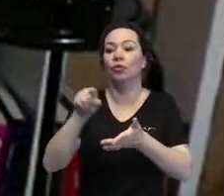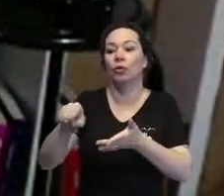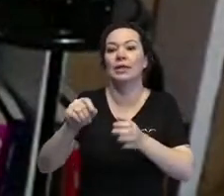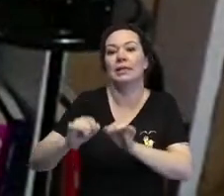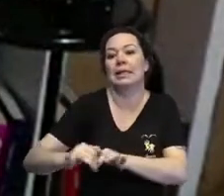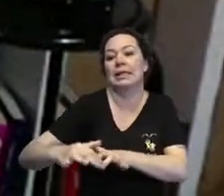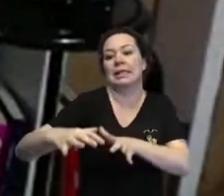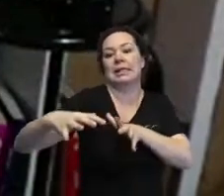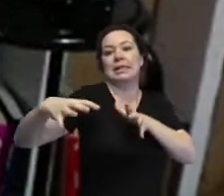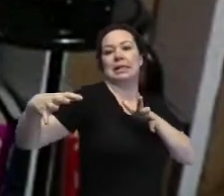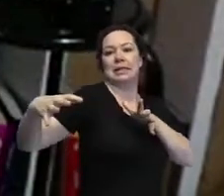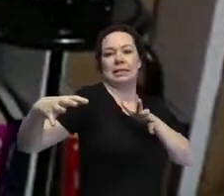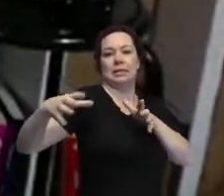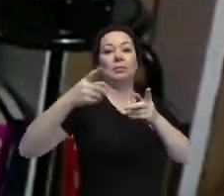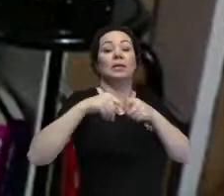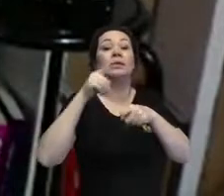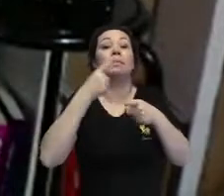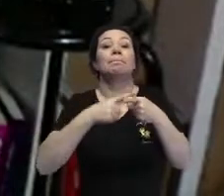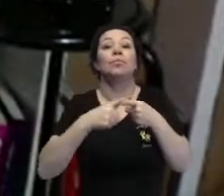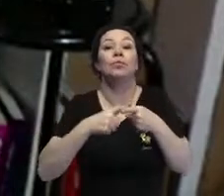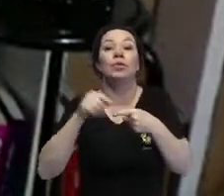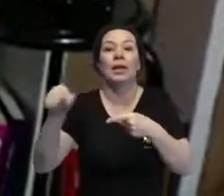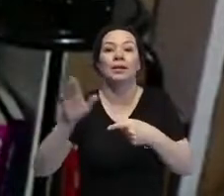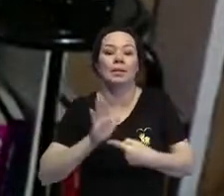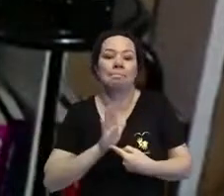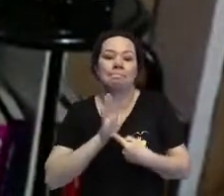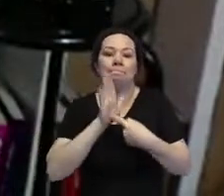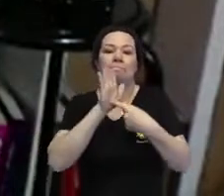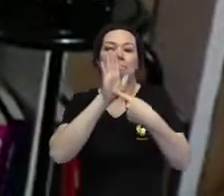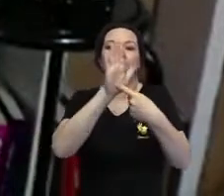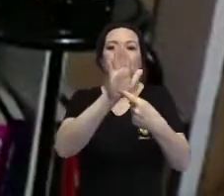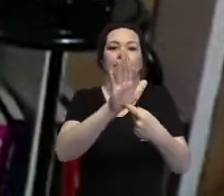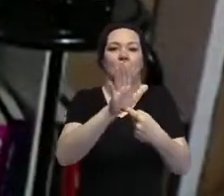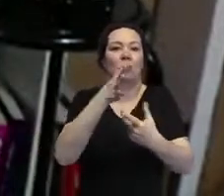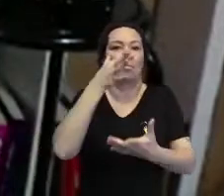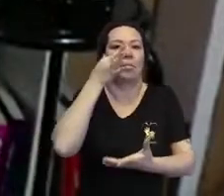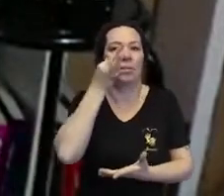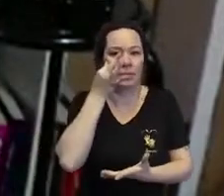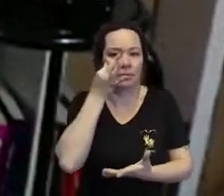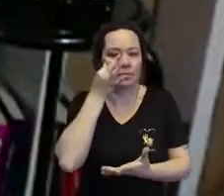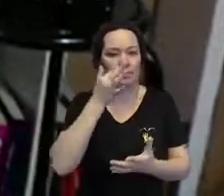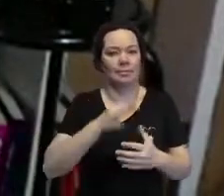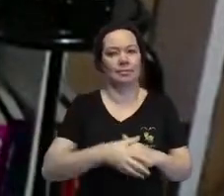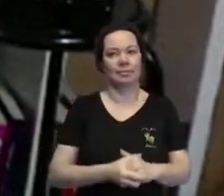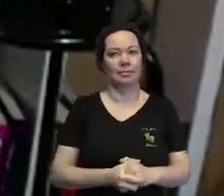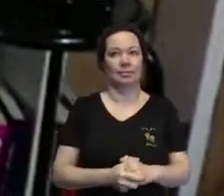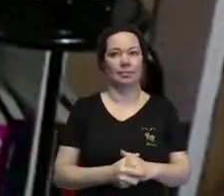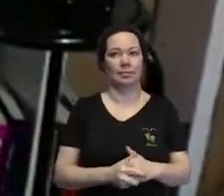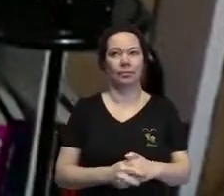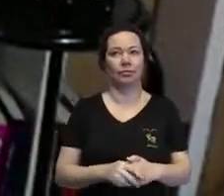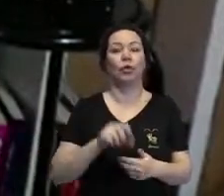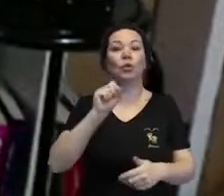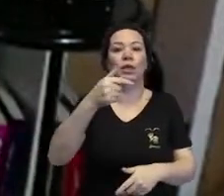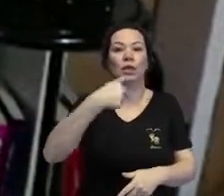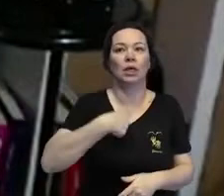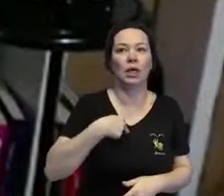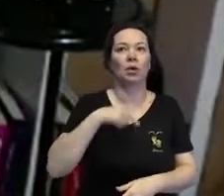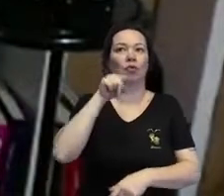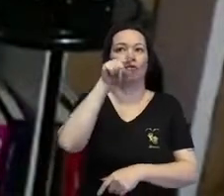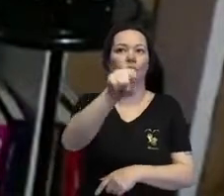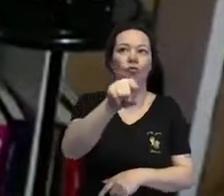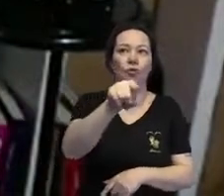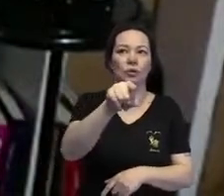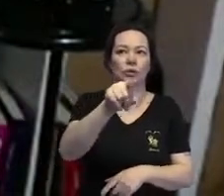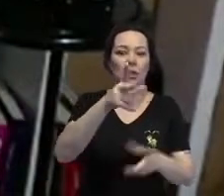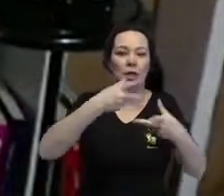cresceu, mas é porque a presença da solidariedade diminuiu. O que eu, você e